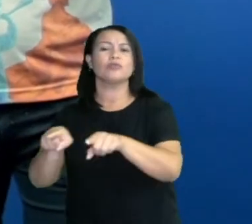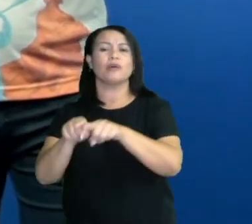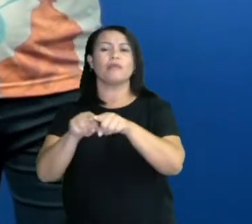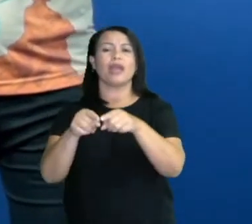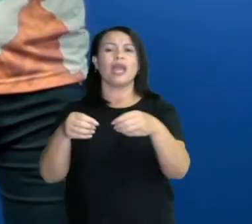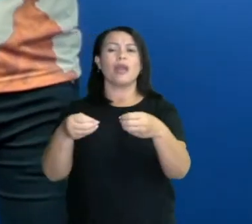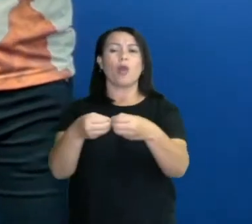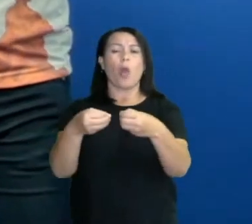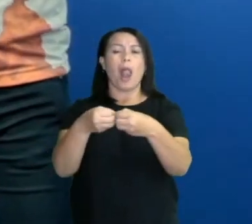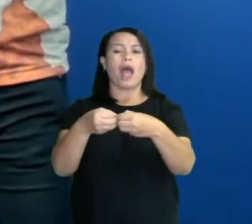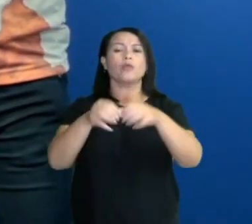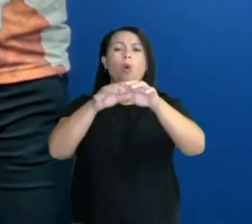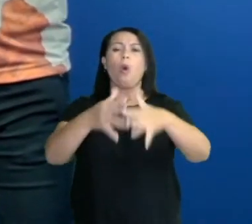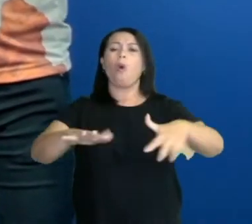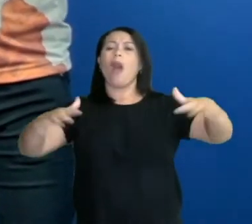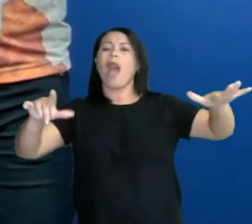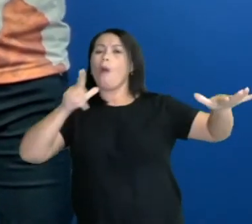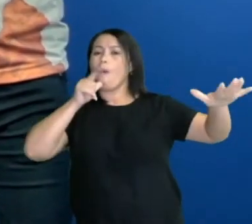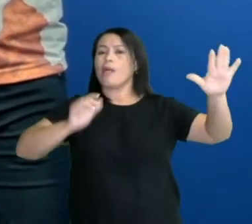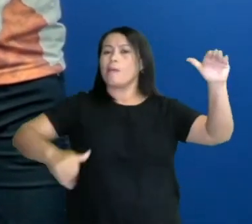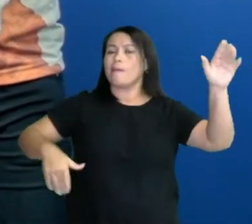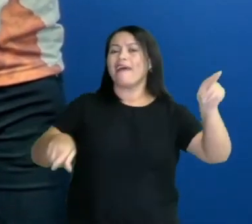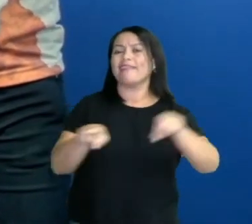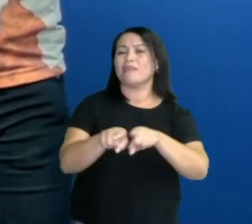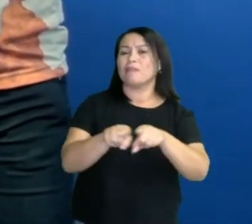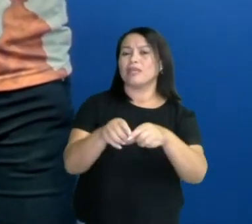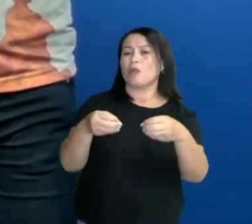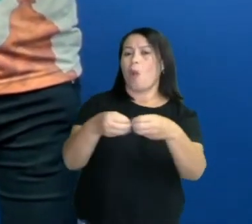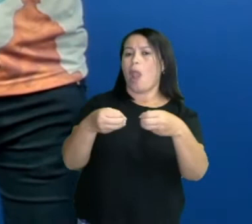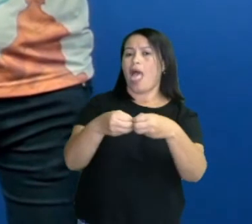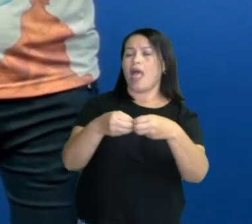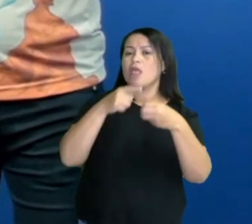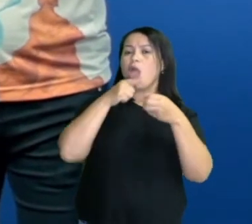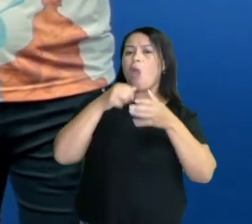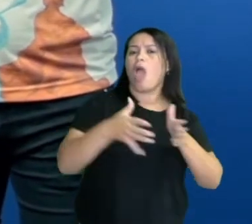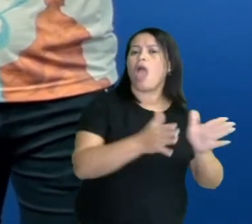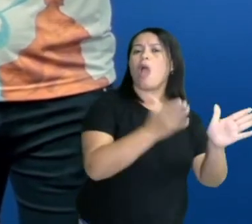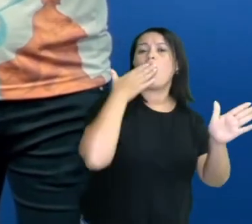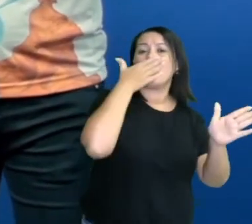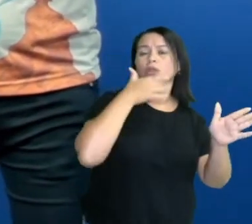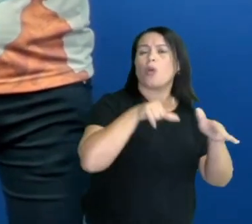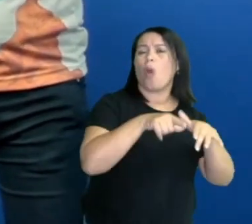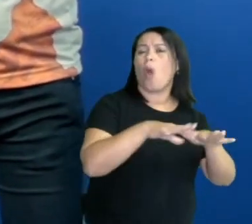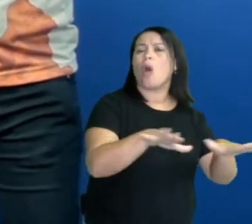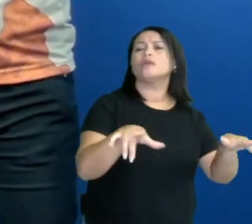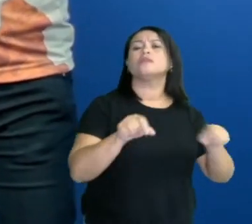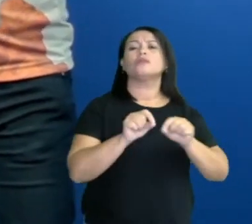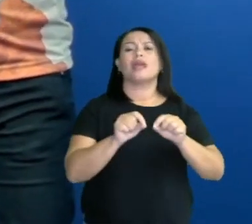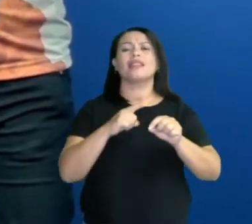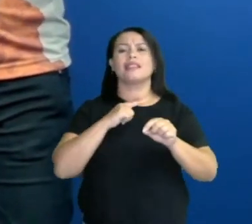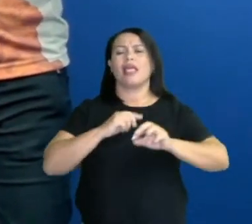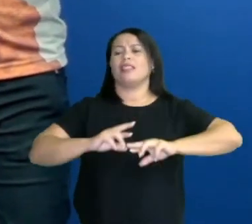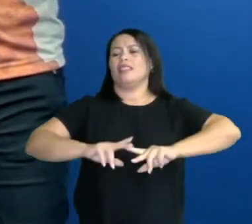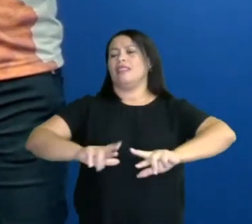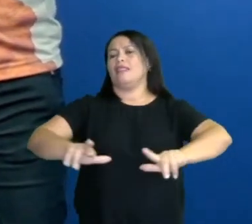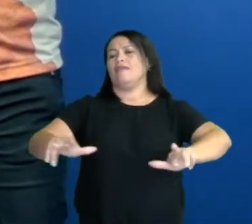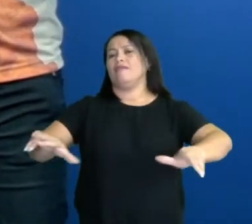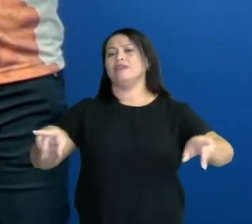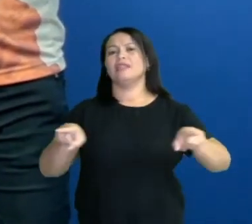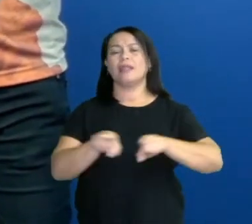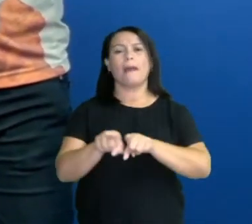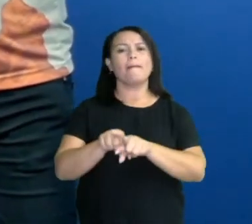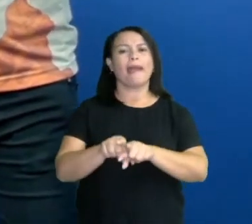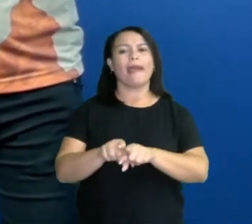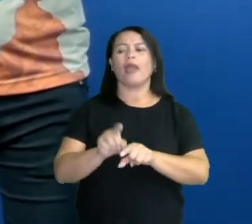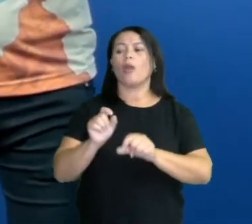mares. E ali serve como um berçário para diversas espécies. Logo a